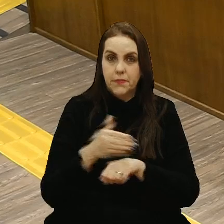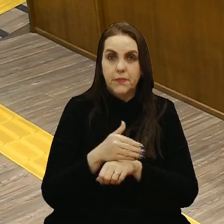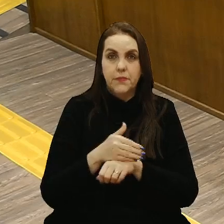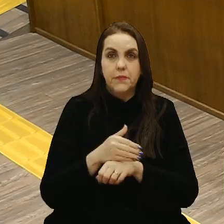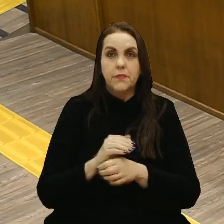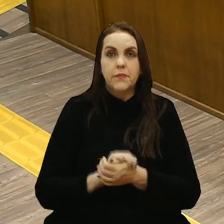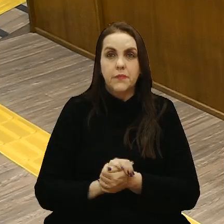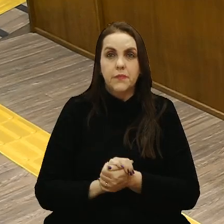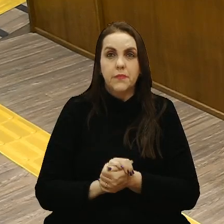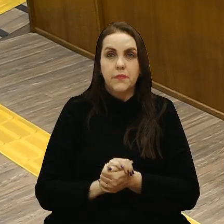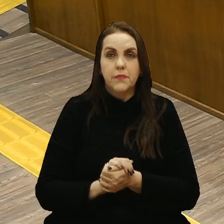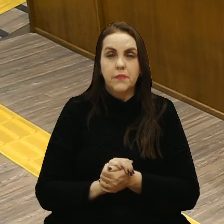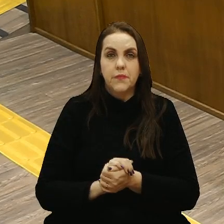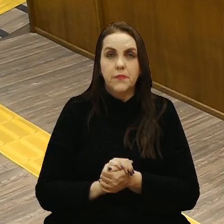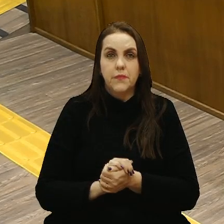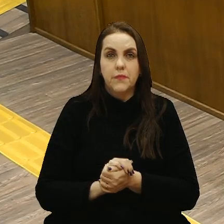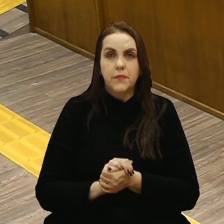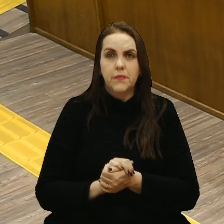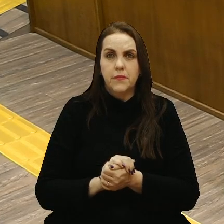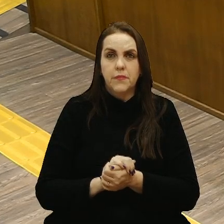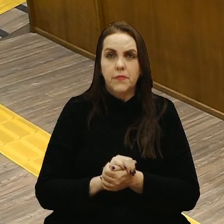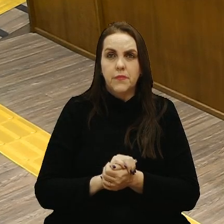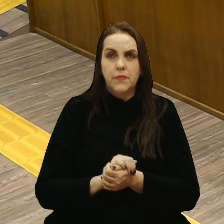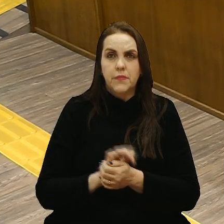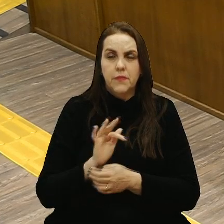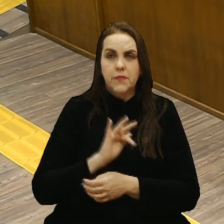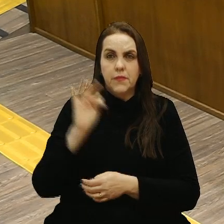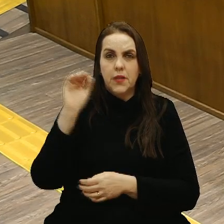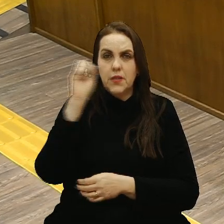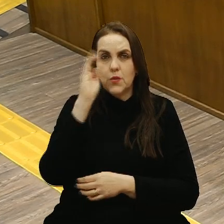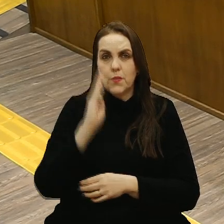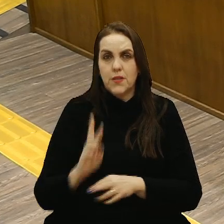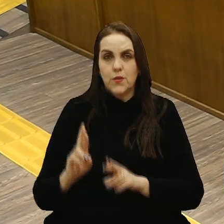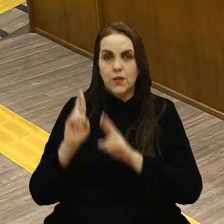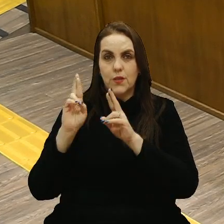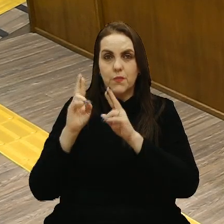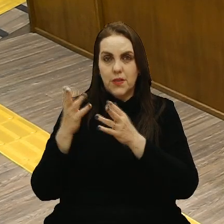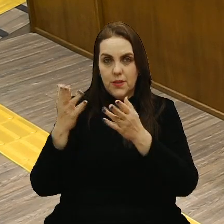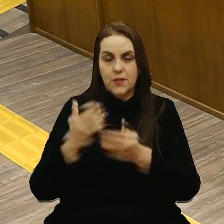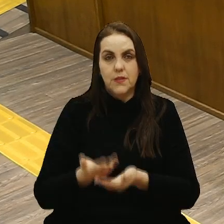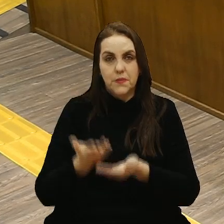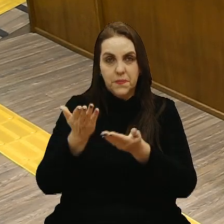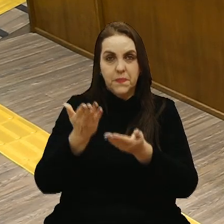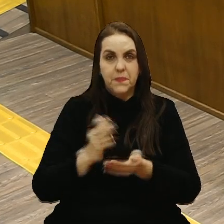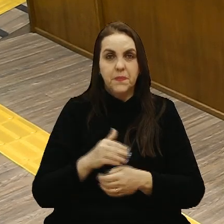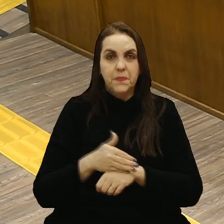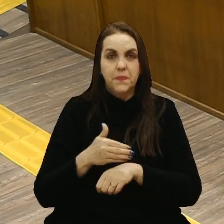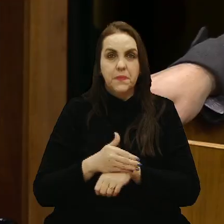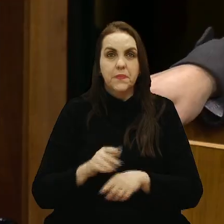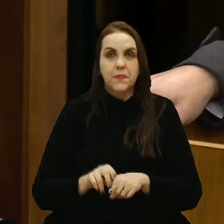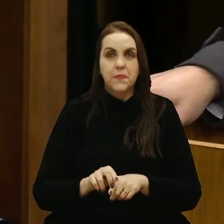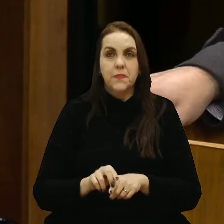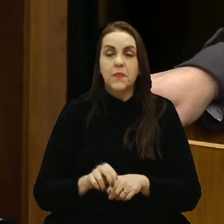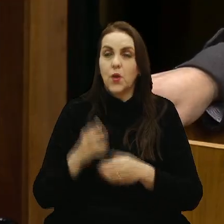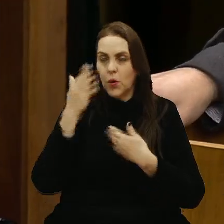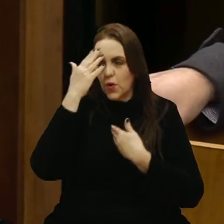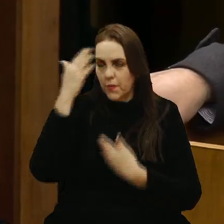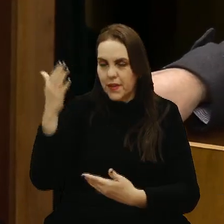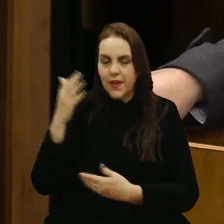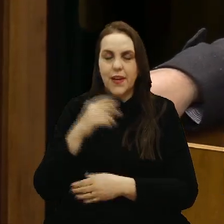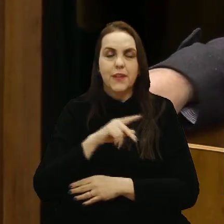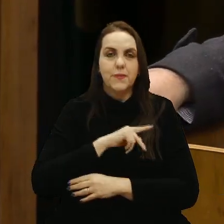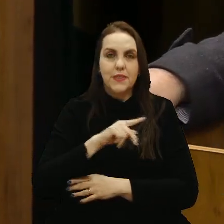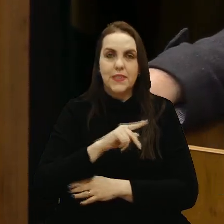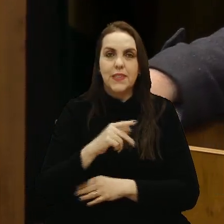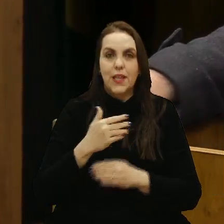Brasil da Esperança, com a palavra. Obrigado, presidente em exercício João Ex. Bem lembrado, e vou começar exatamente falando